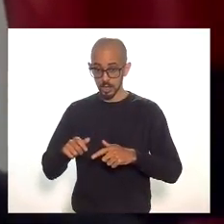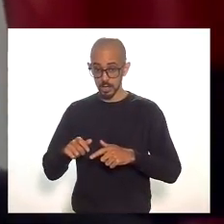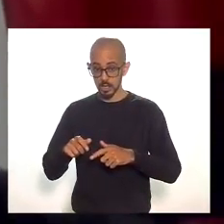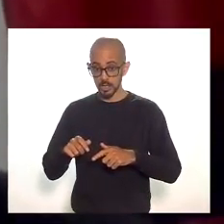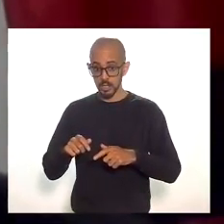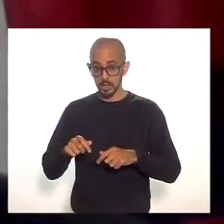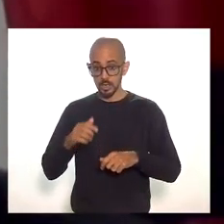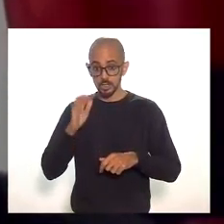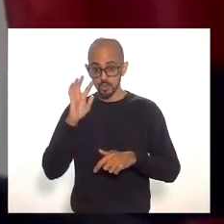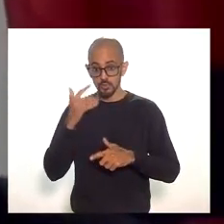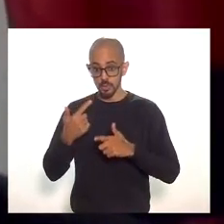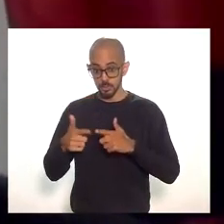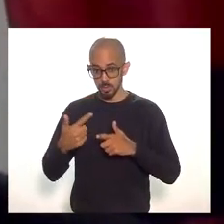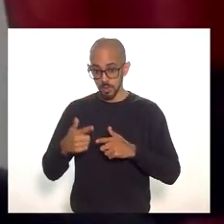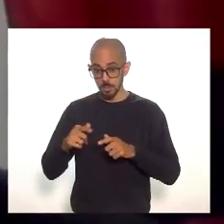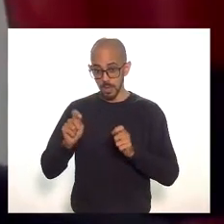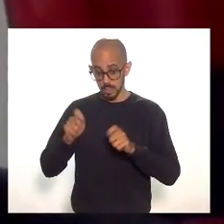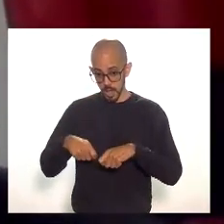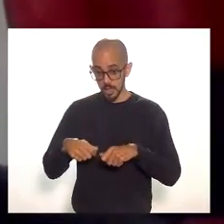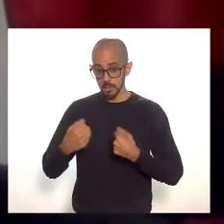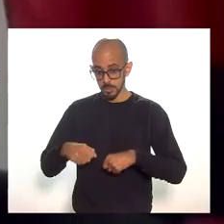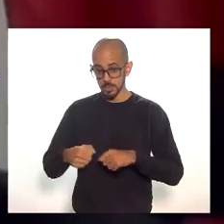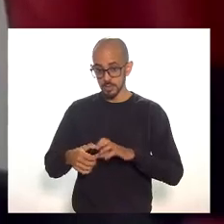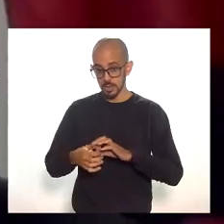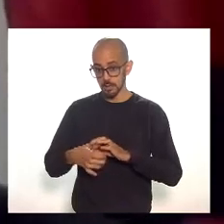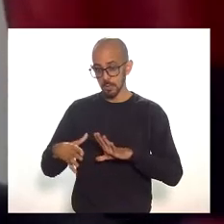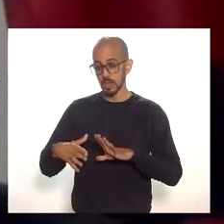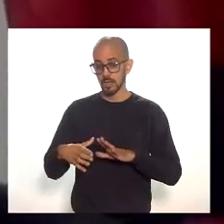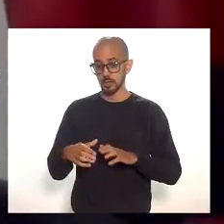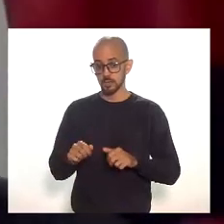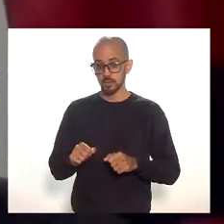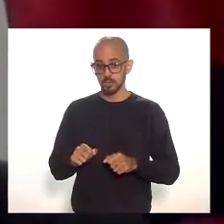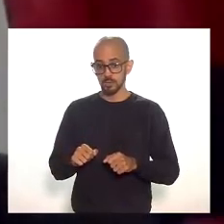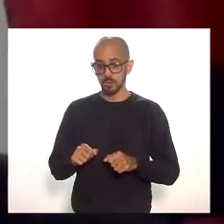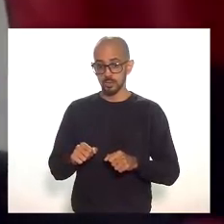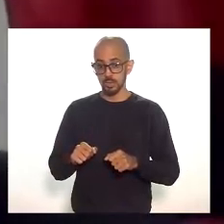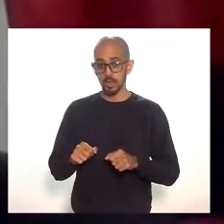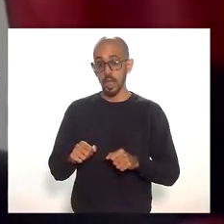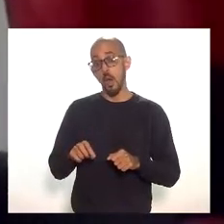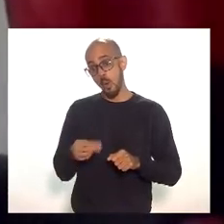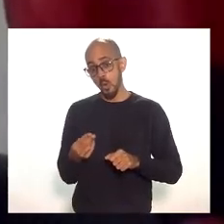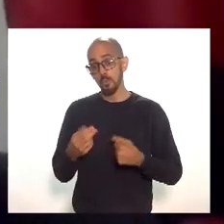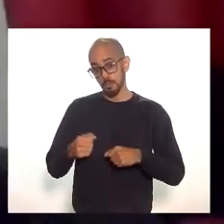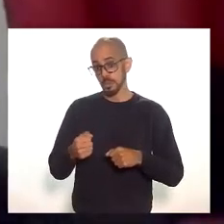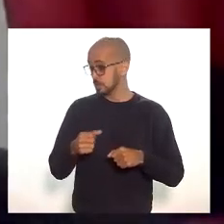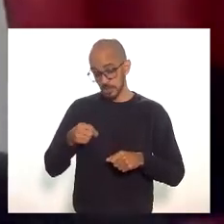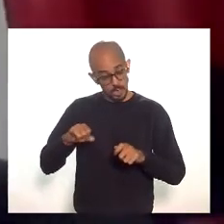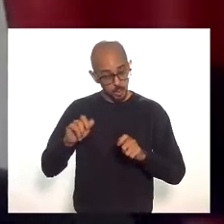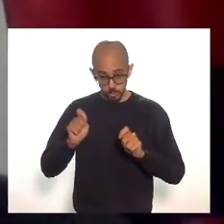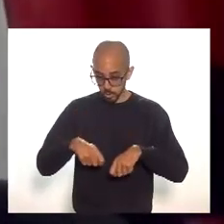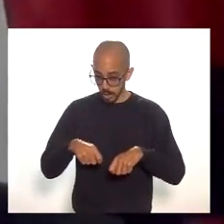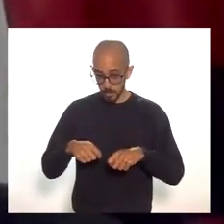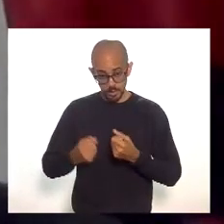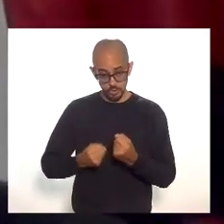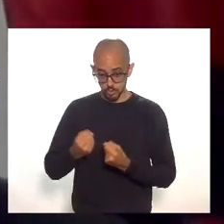esse veículo poderá e deve ser conduzido, sim, a um depósito. Agora, aquelas coisas, como Vossa Excelência colocou